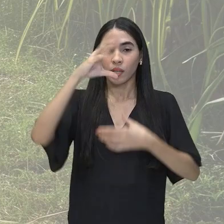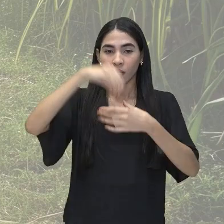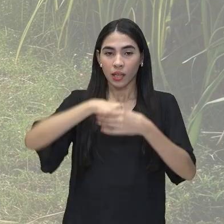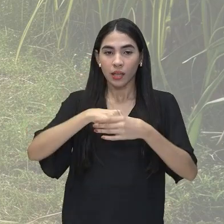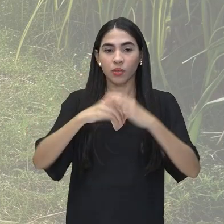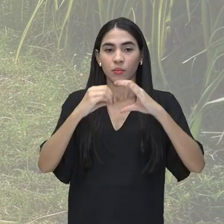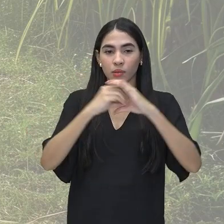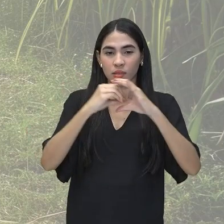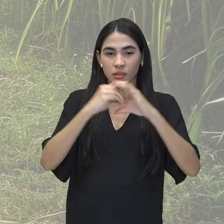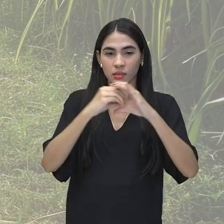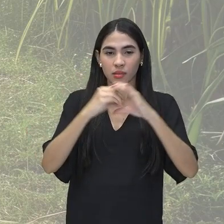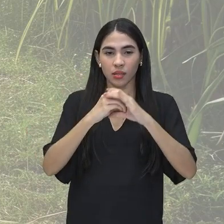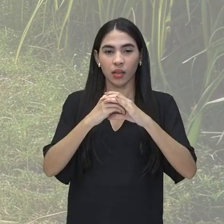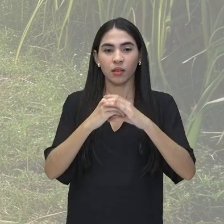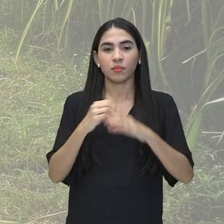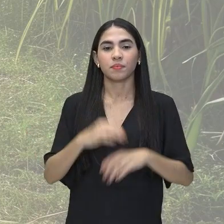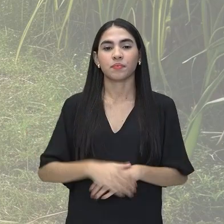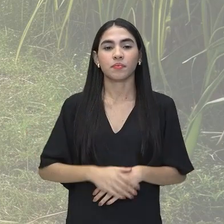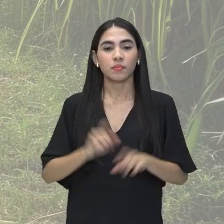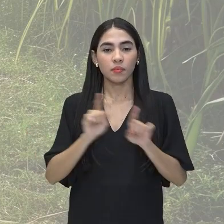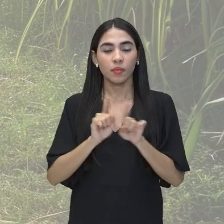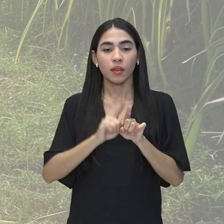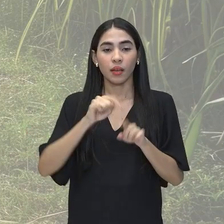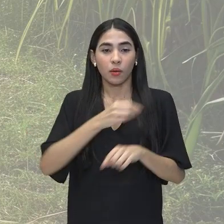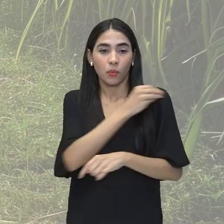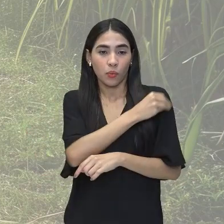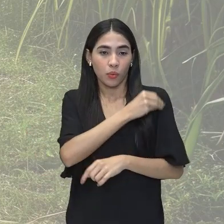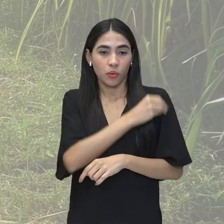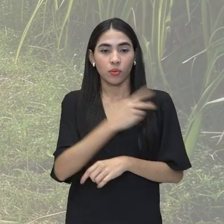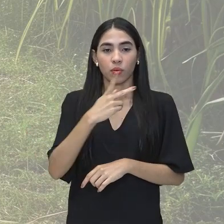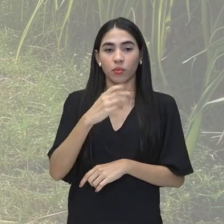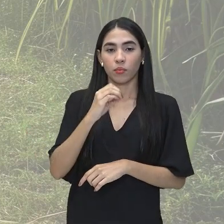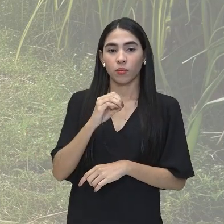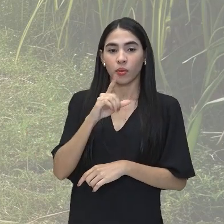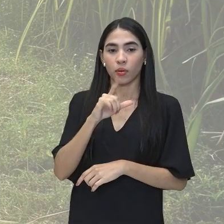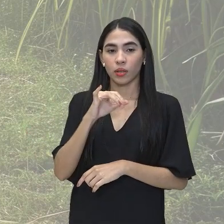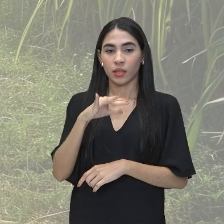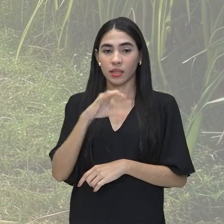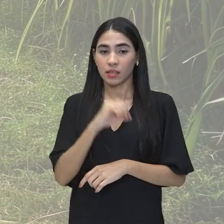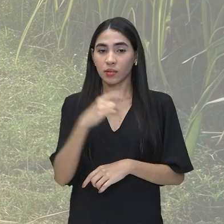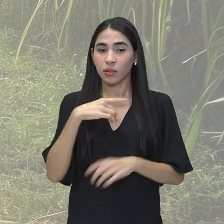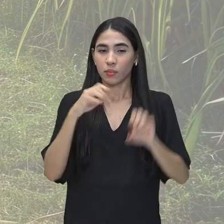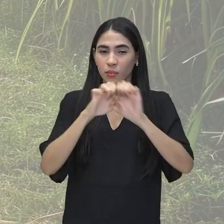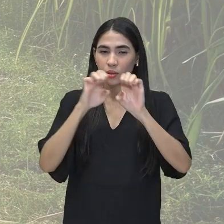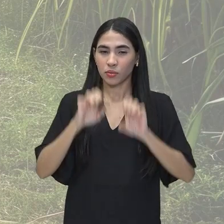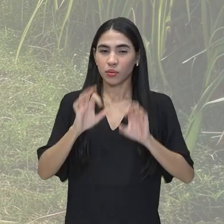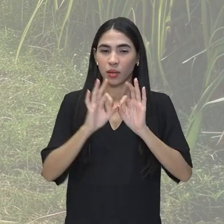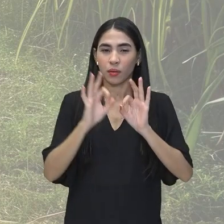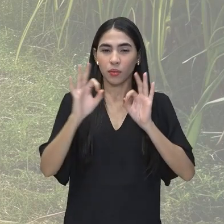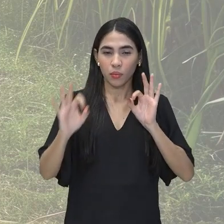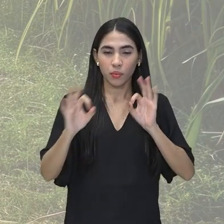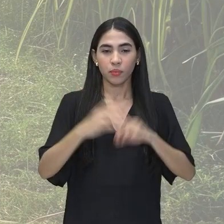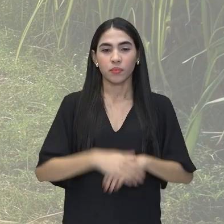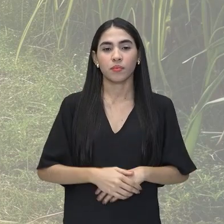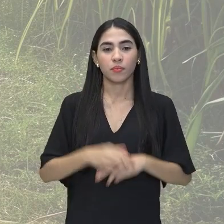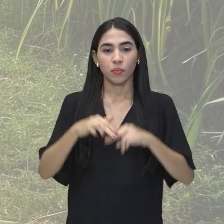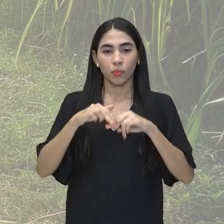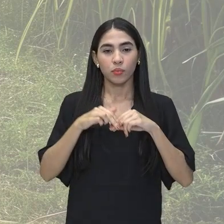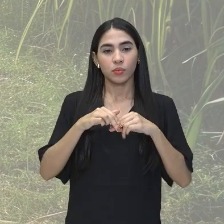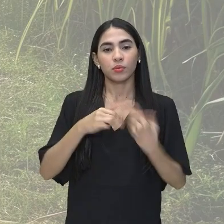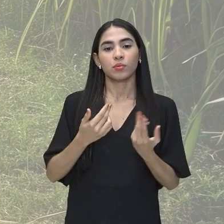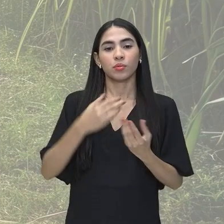ó, observe a estrutura, é um álcool policíclico com uma cadeia longa, por isso que ele é insolúvel em água e no